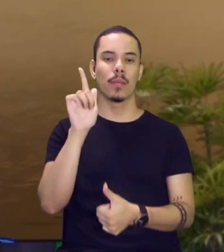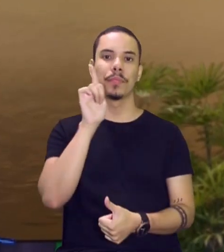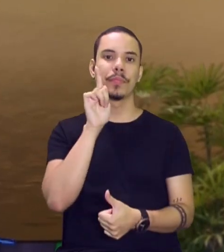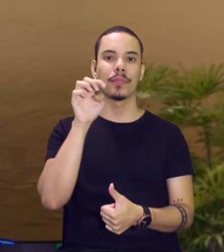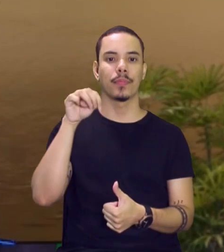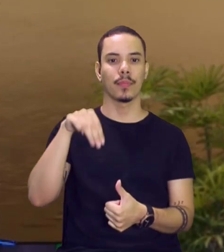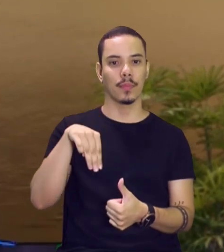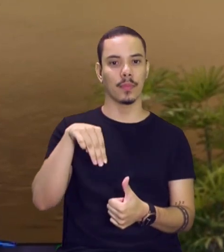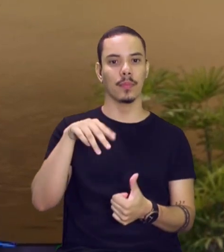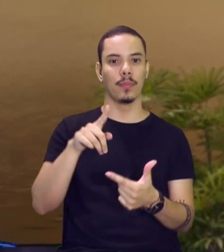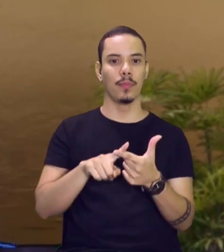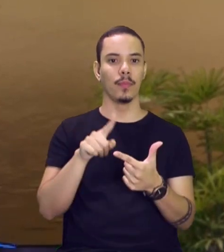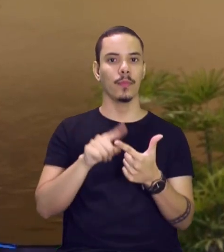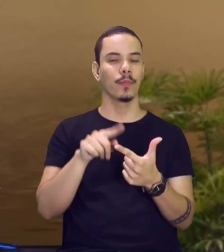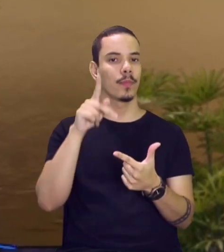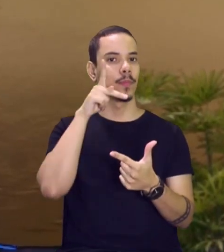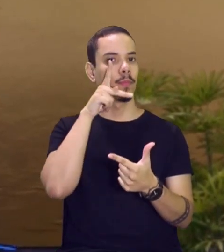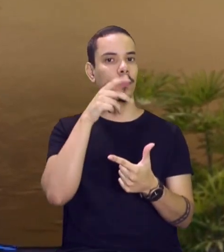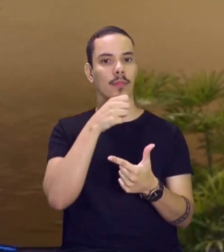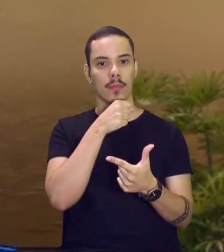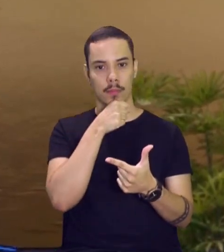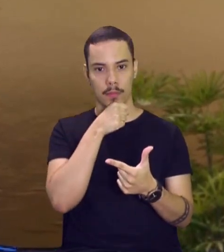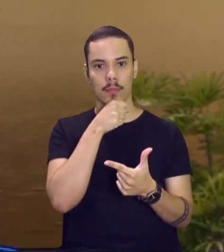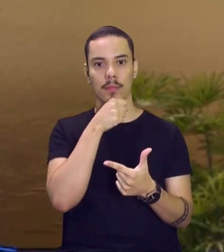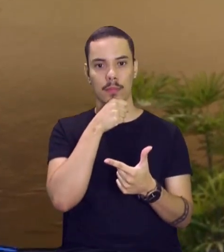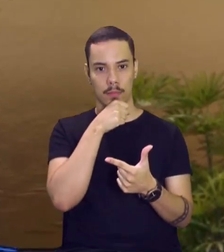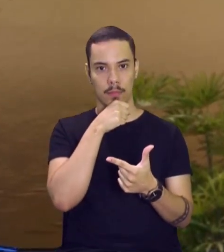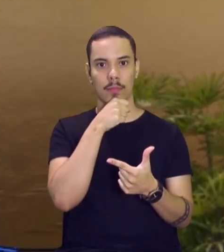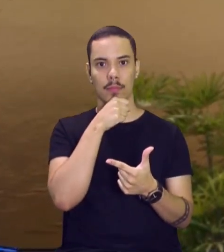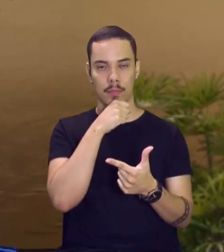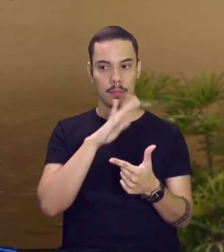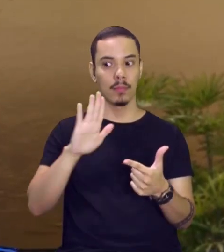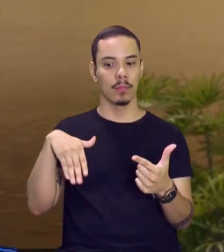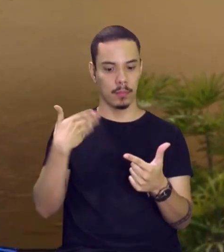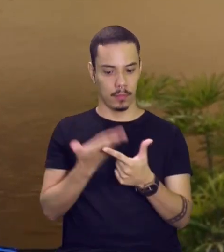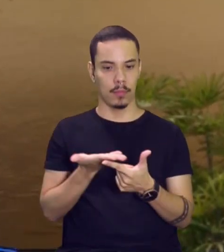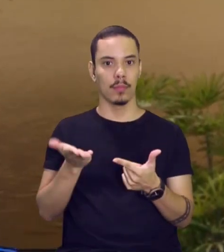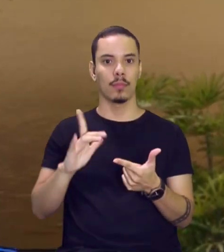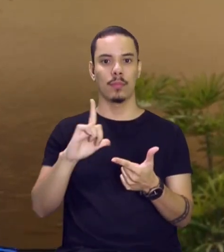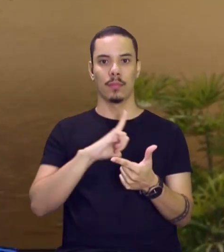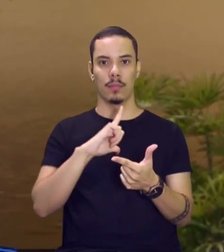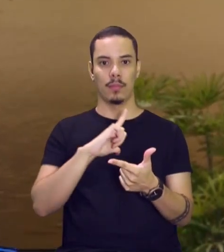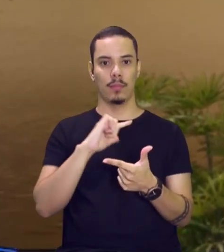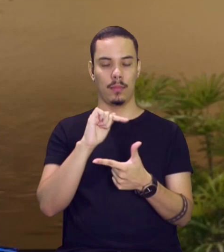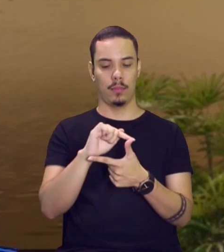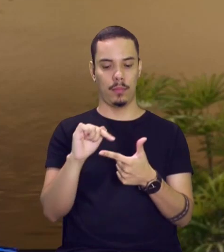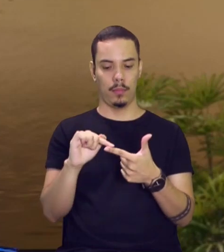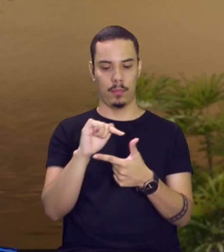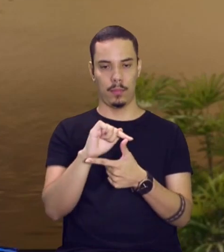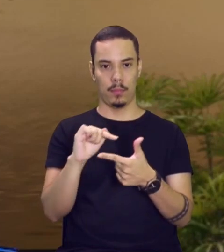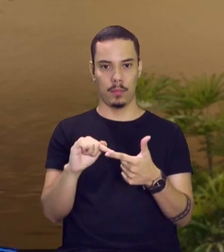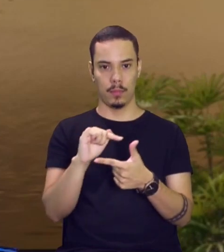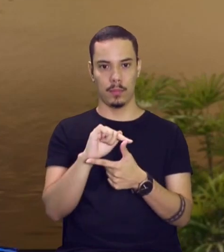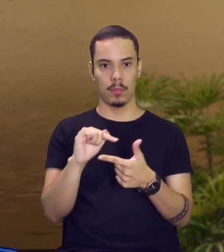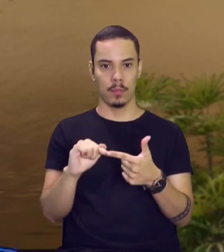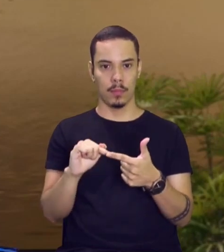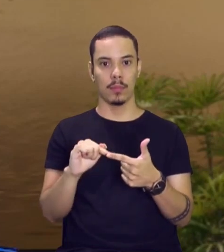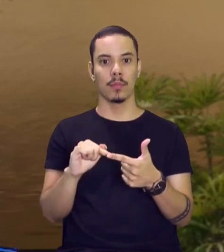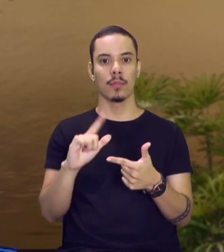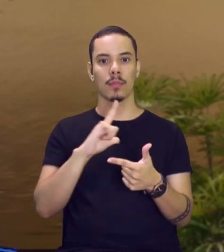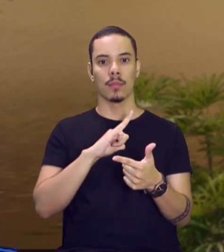Guajará-Mirim e Porto Velho, que existem até hoje, ok?